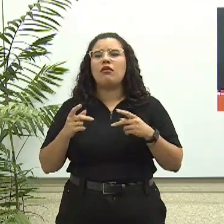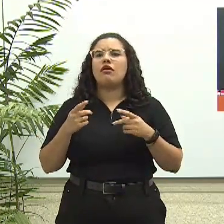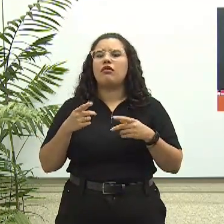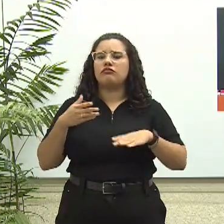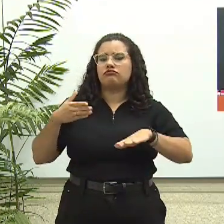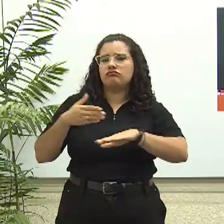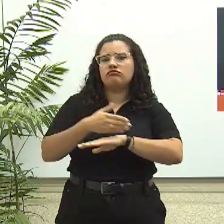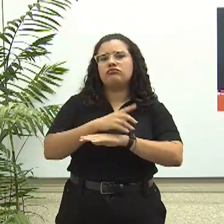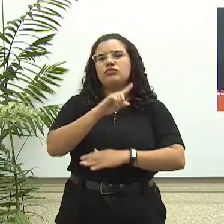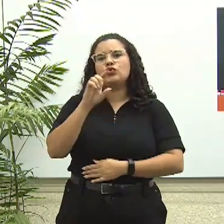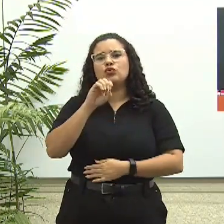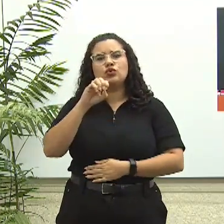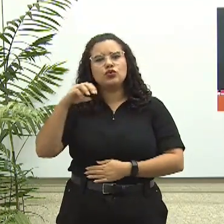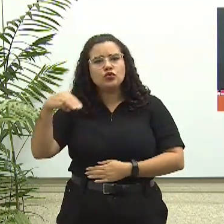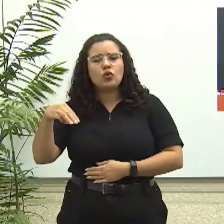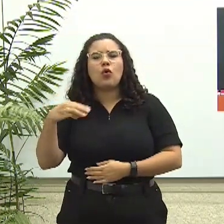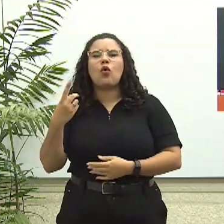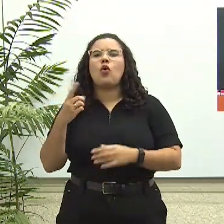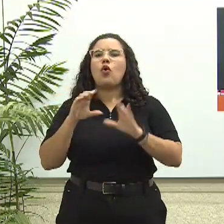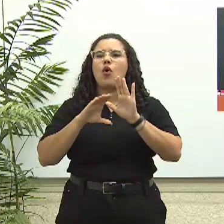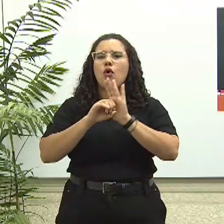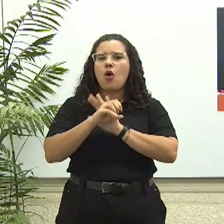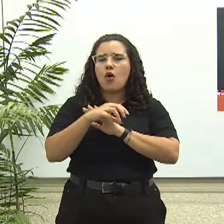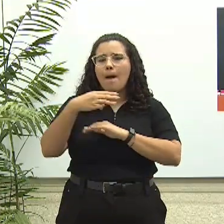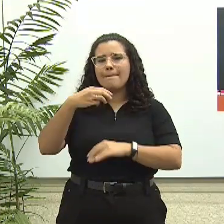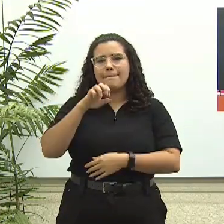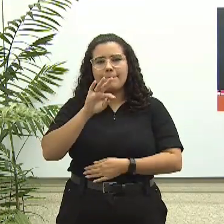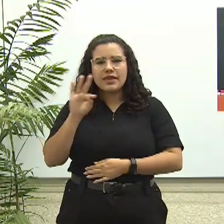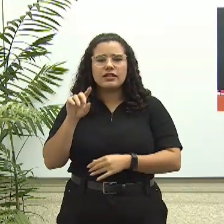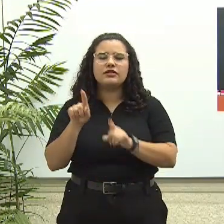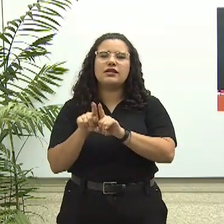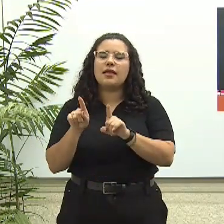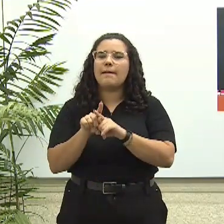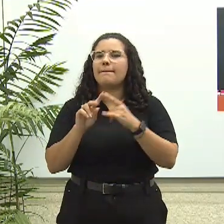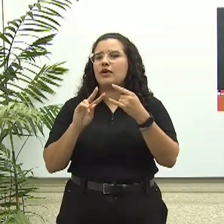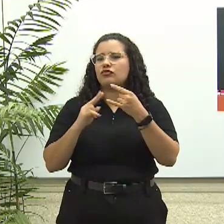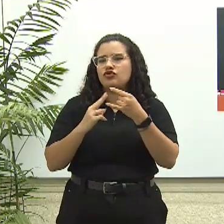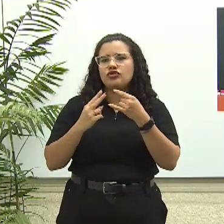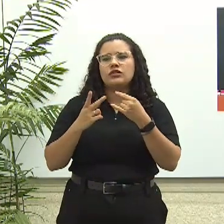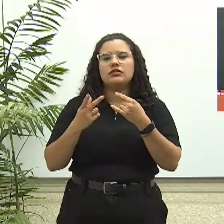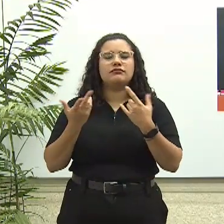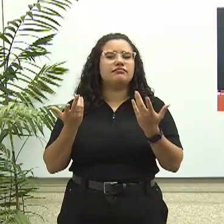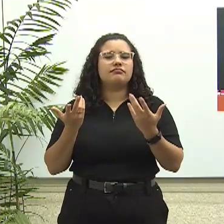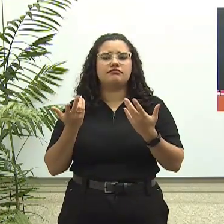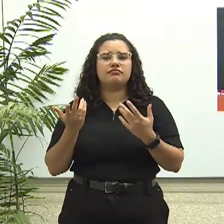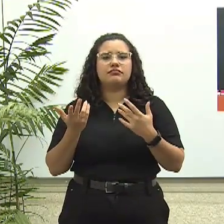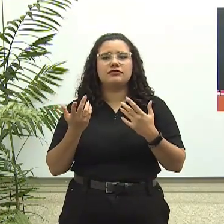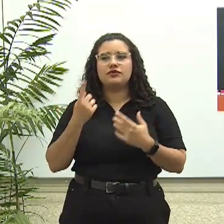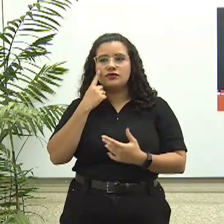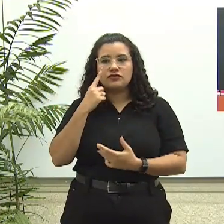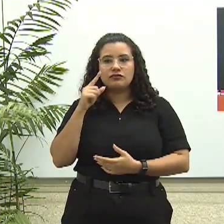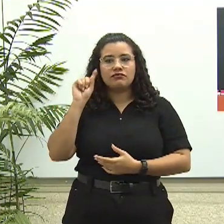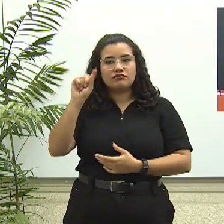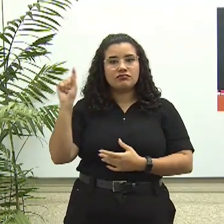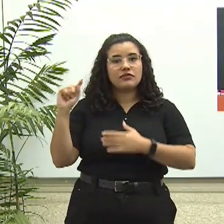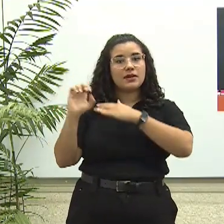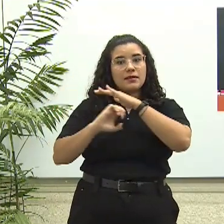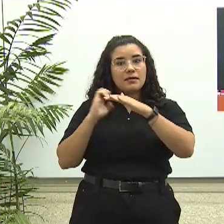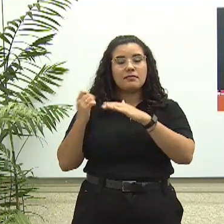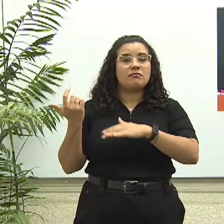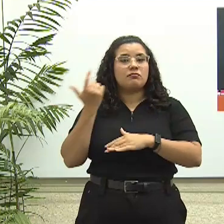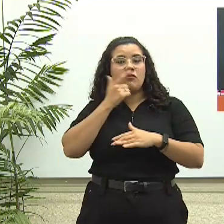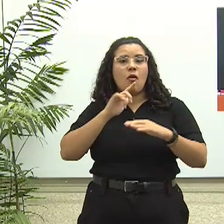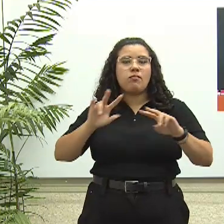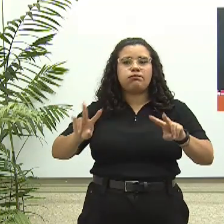pro Google Meet pro teams entregaram então assim nunca essas bigtech faturaram tanto quanto